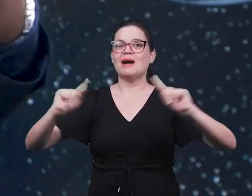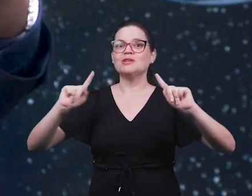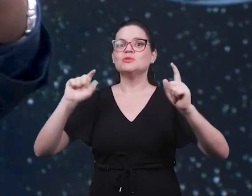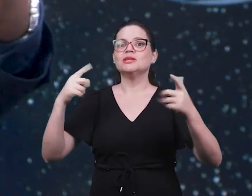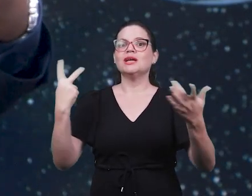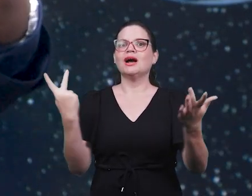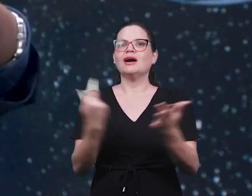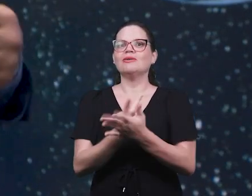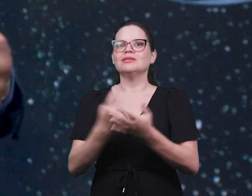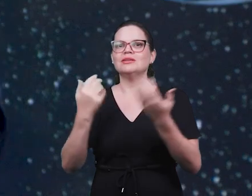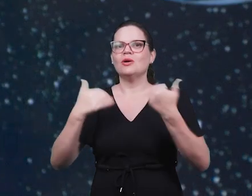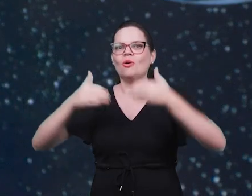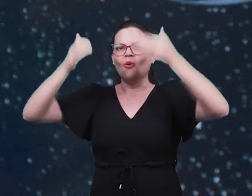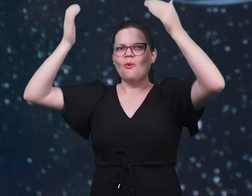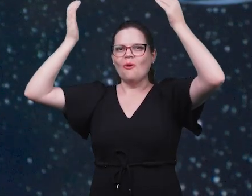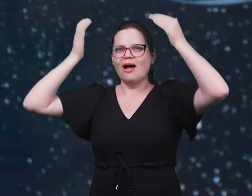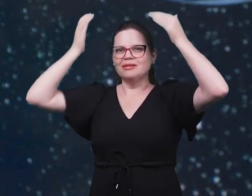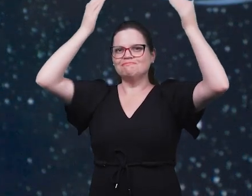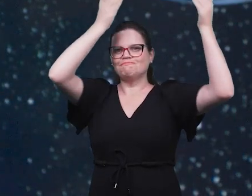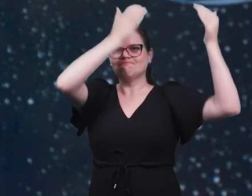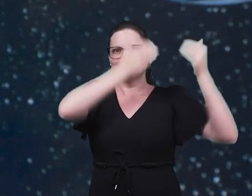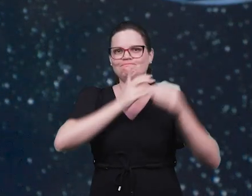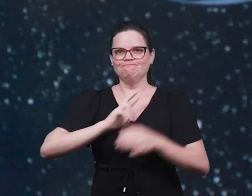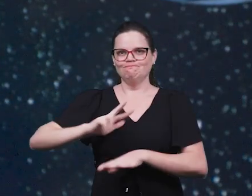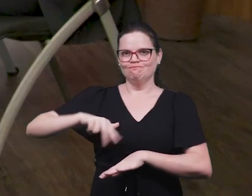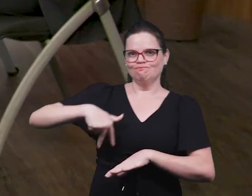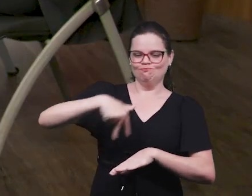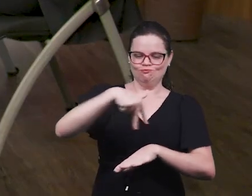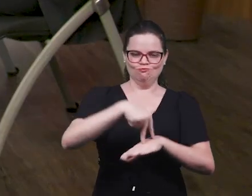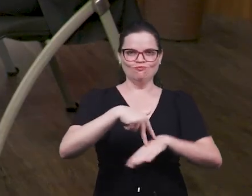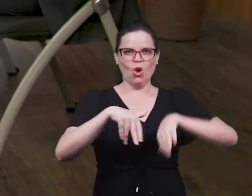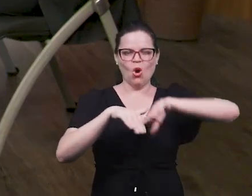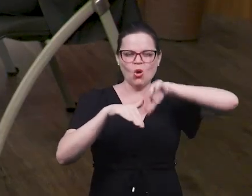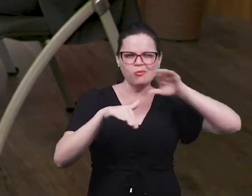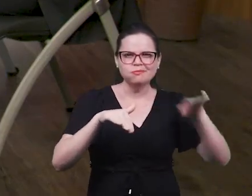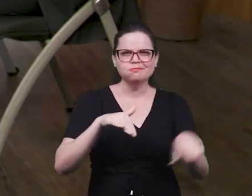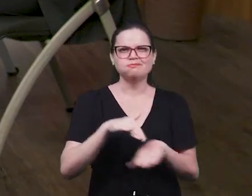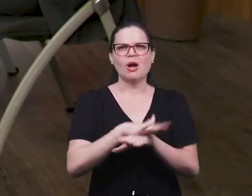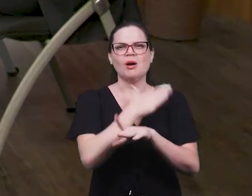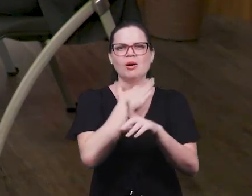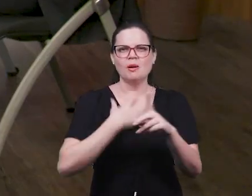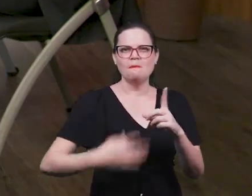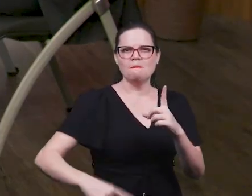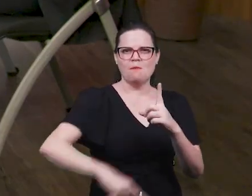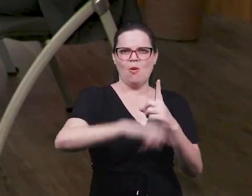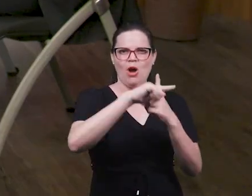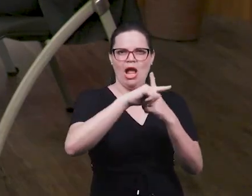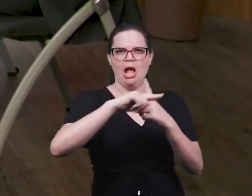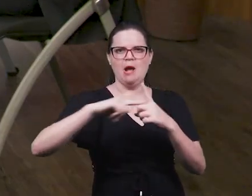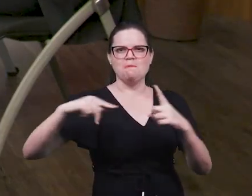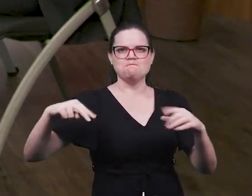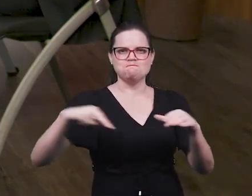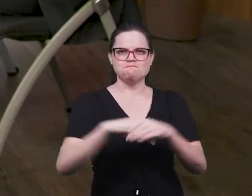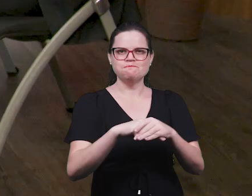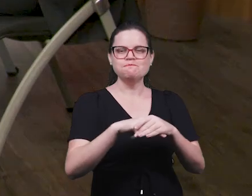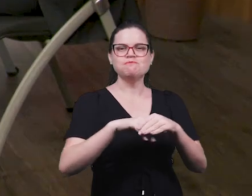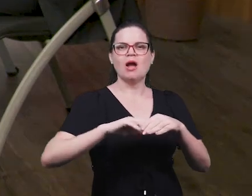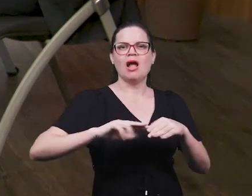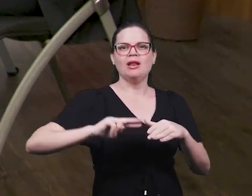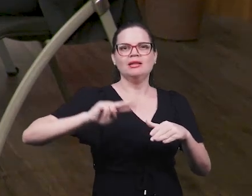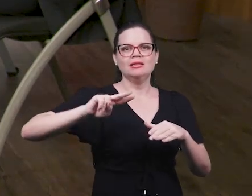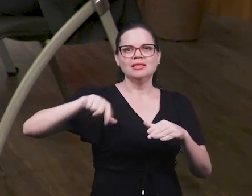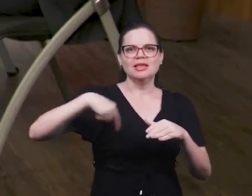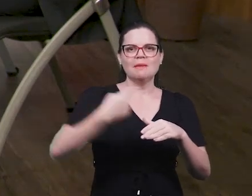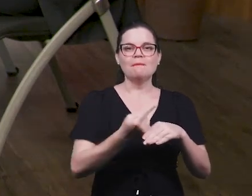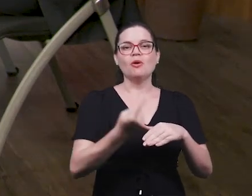as chaves da morte em suas mãos. Que fez o mais indigno entre todos os homens. Todos os homens.